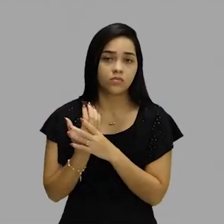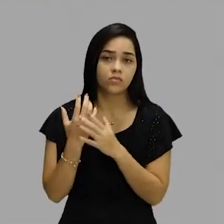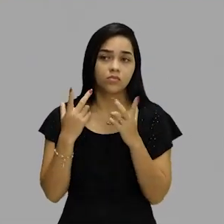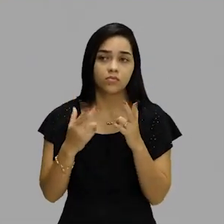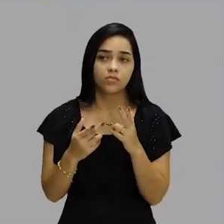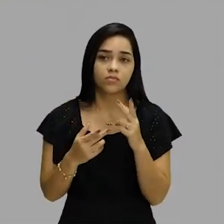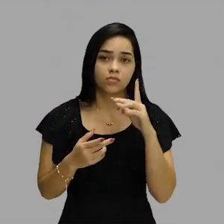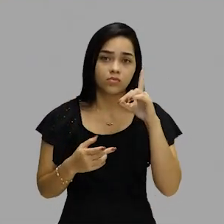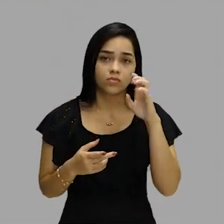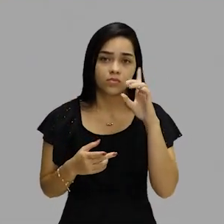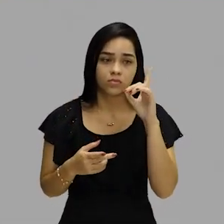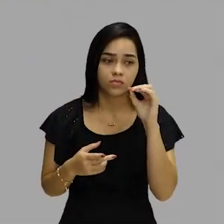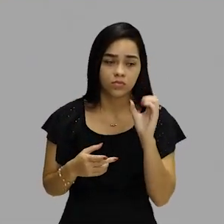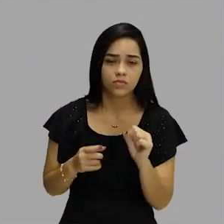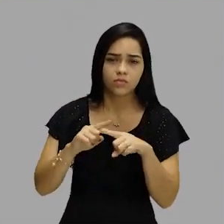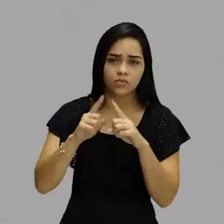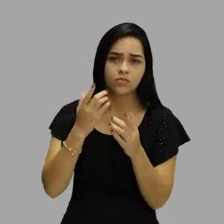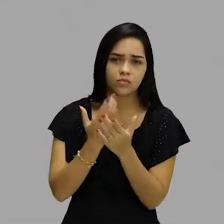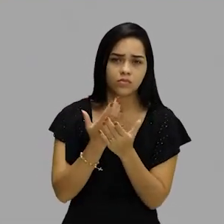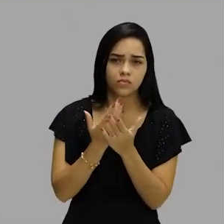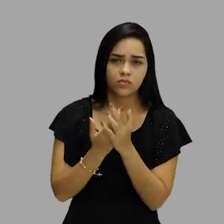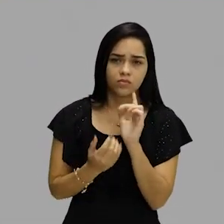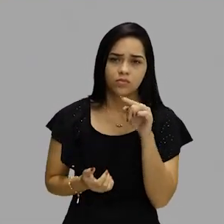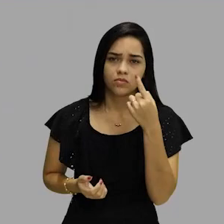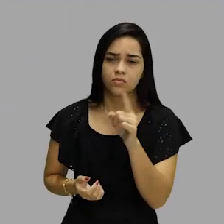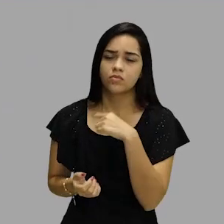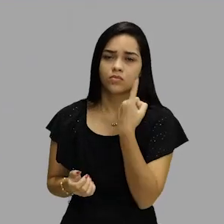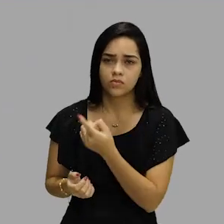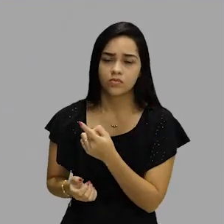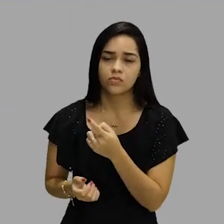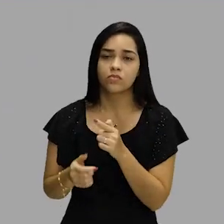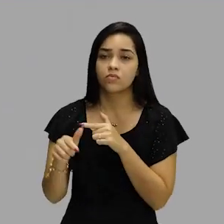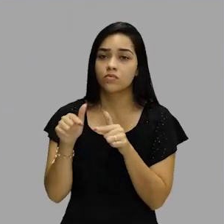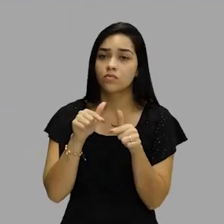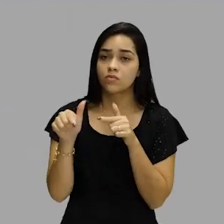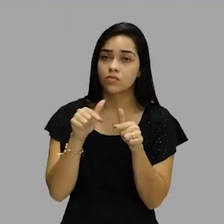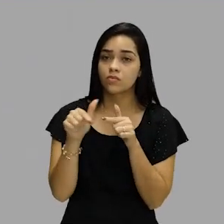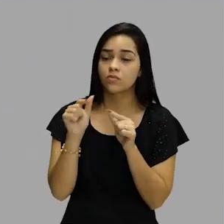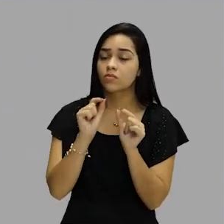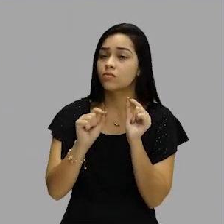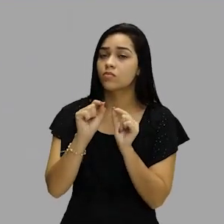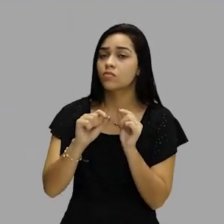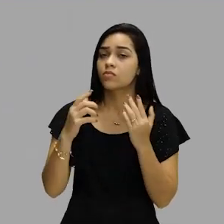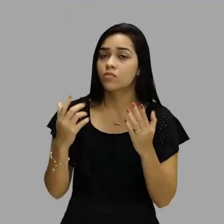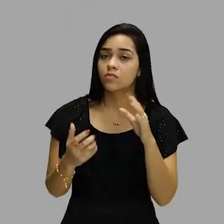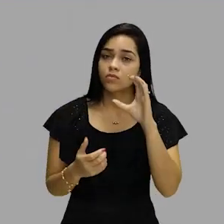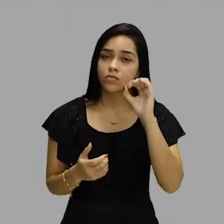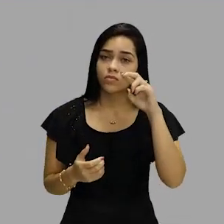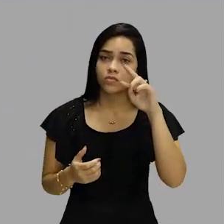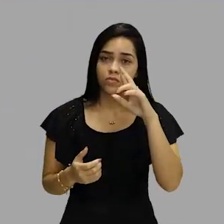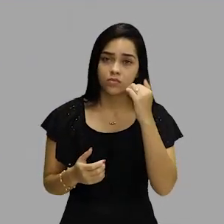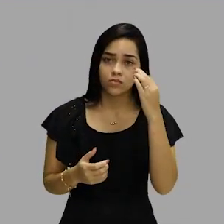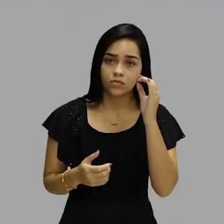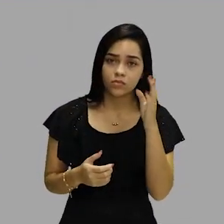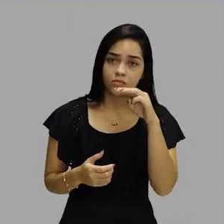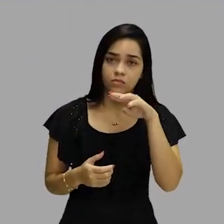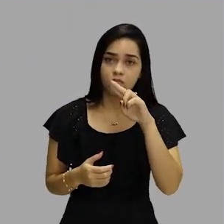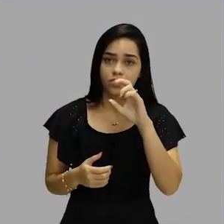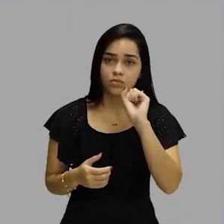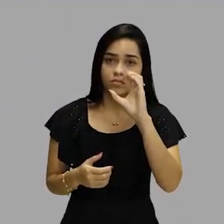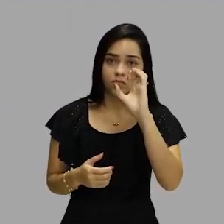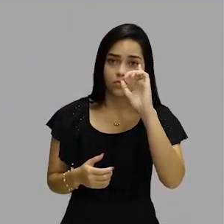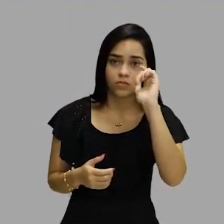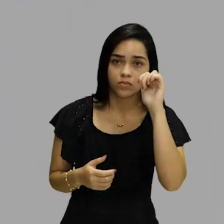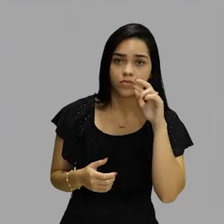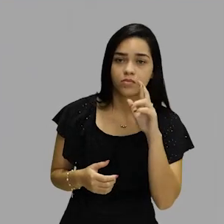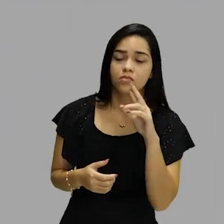fossem dedos cruzados. Nós vamos estudar isso quando nós estivermos trabalhando sobre contração muscular, certo?